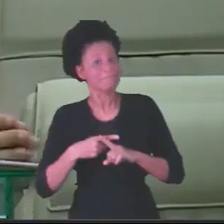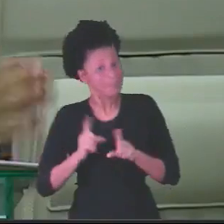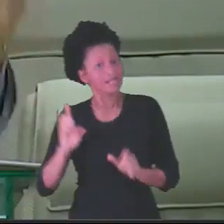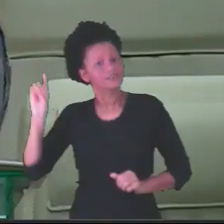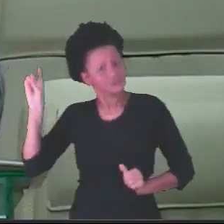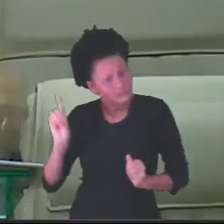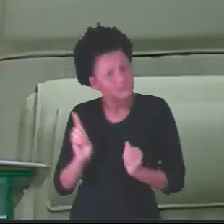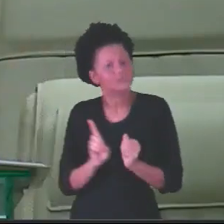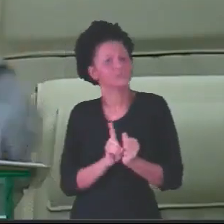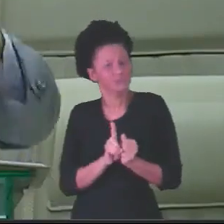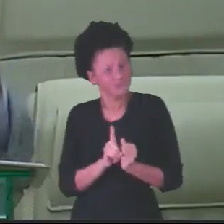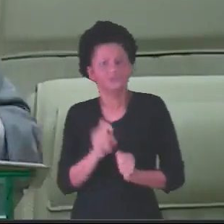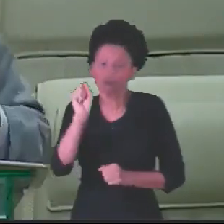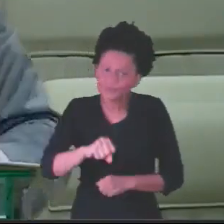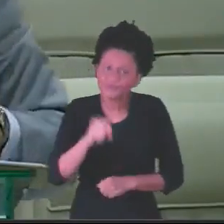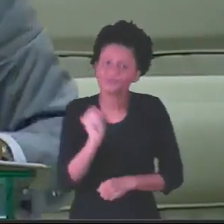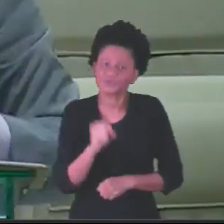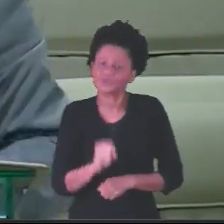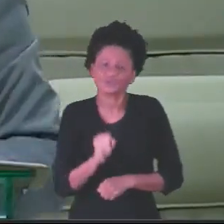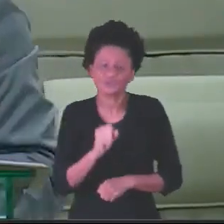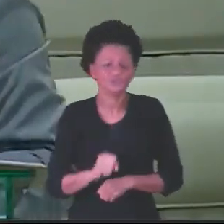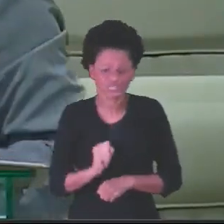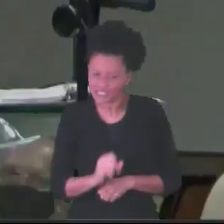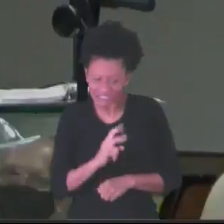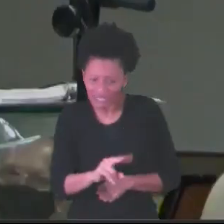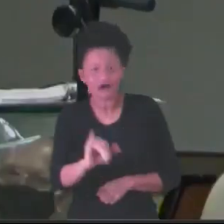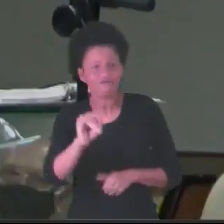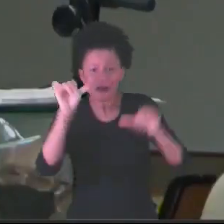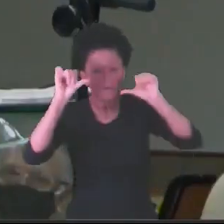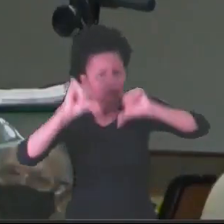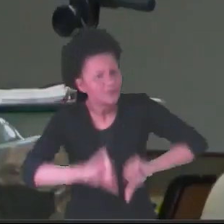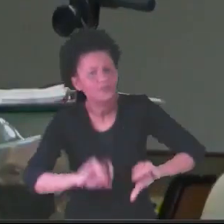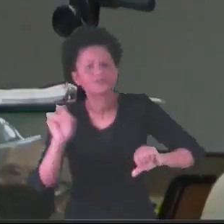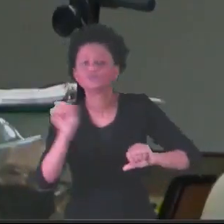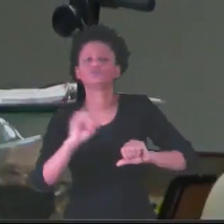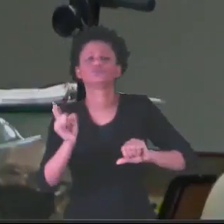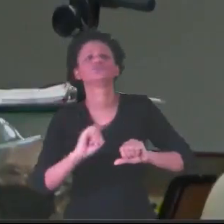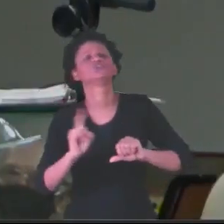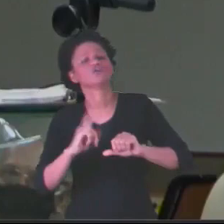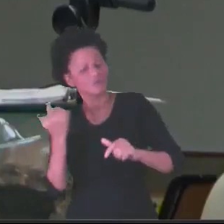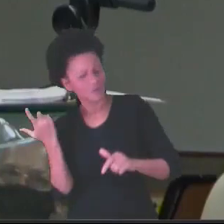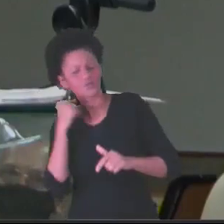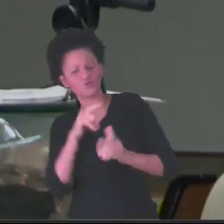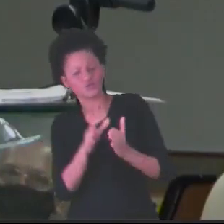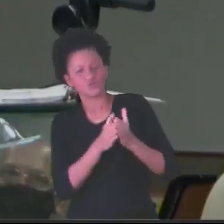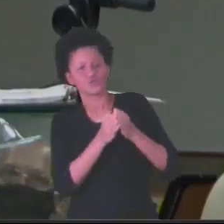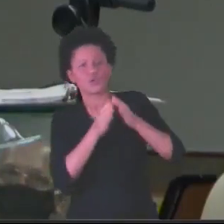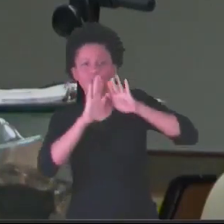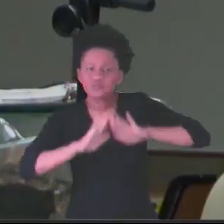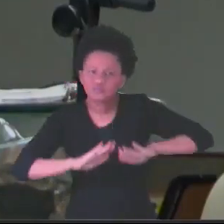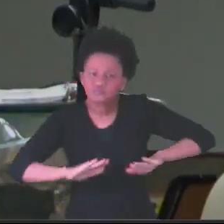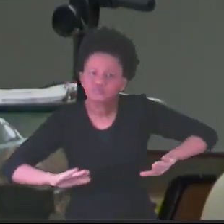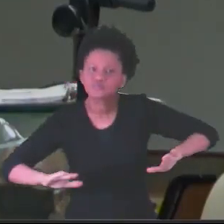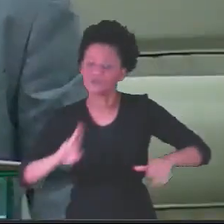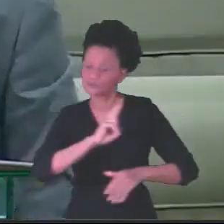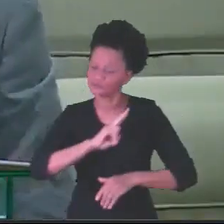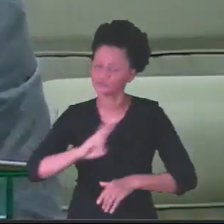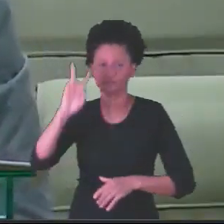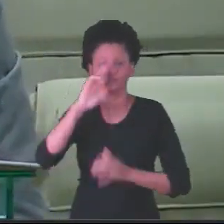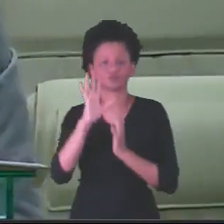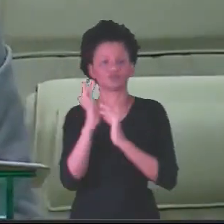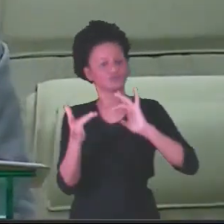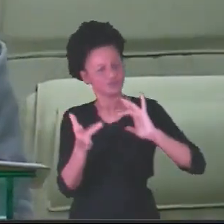está junto e este barco não vai afundar nós iremos passar para o outro lado meu nome do senhor vai ser glorificado